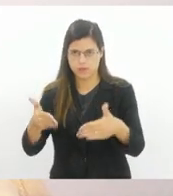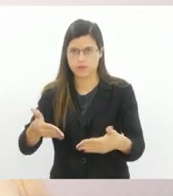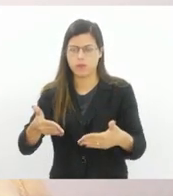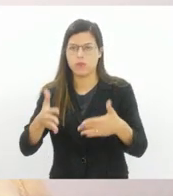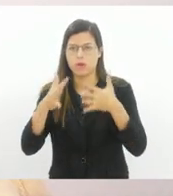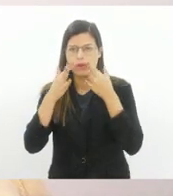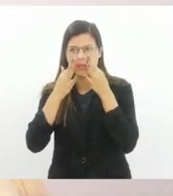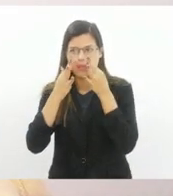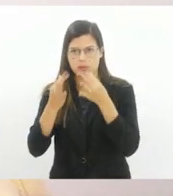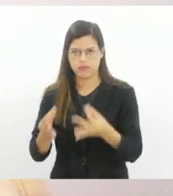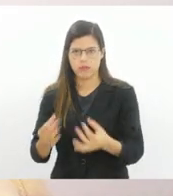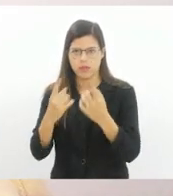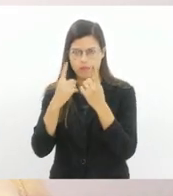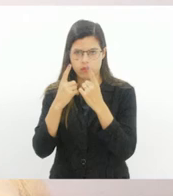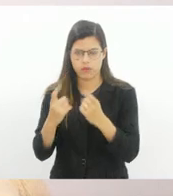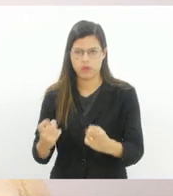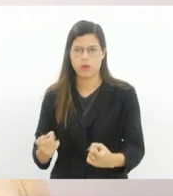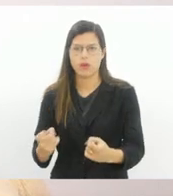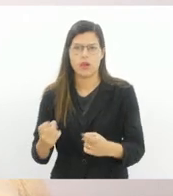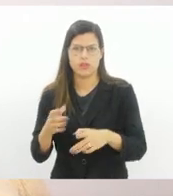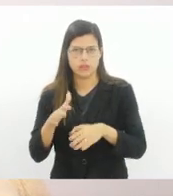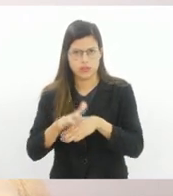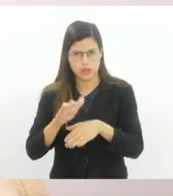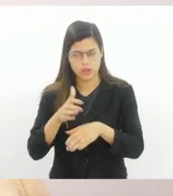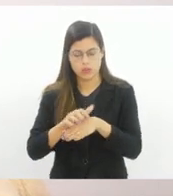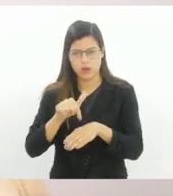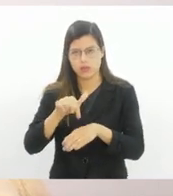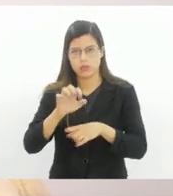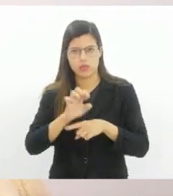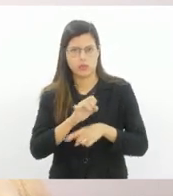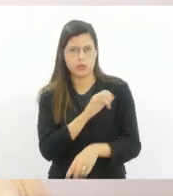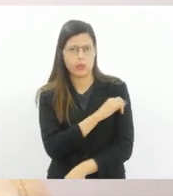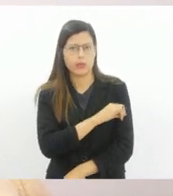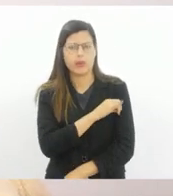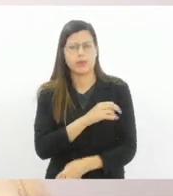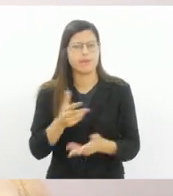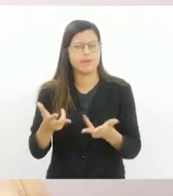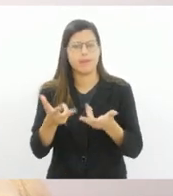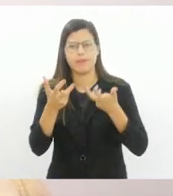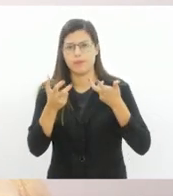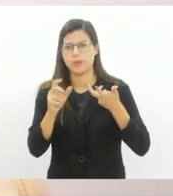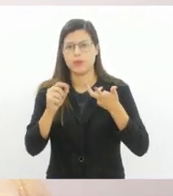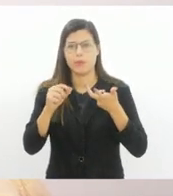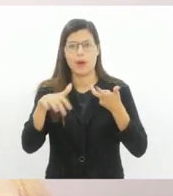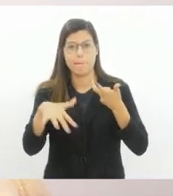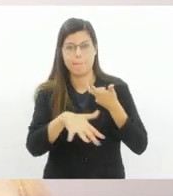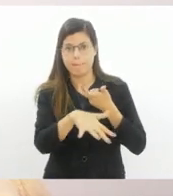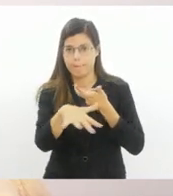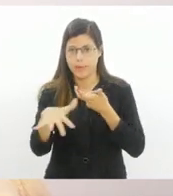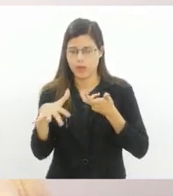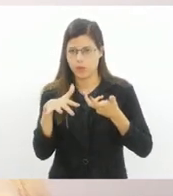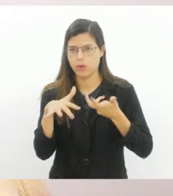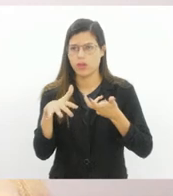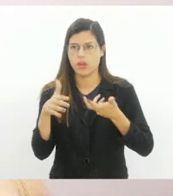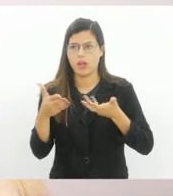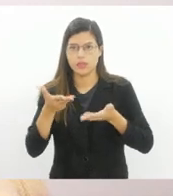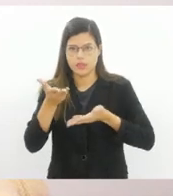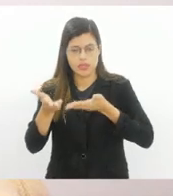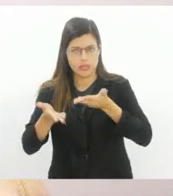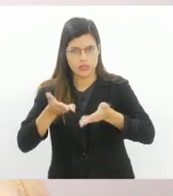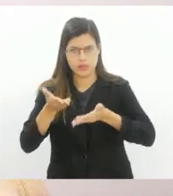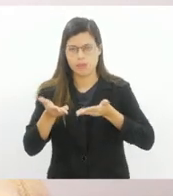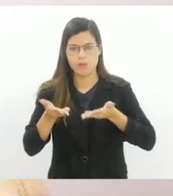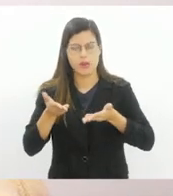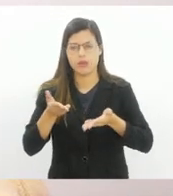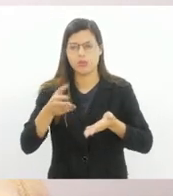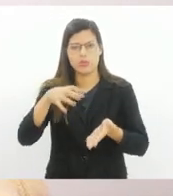atenção à violência sexual no estado do Rio de Janeiro, a gente observa que a maioria desses serviços estão